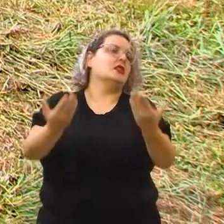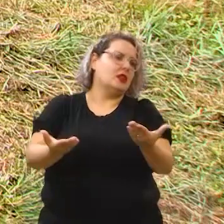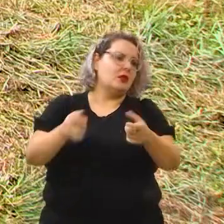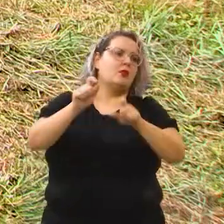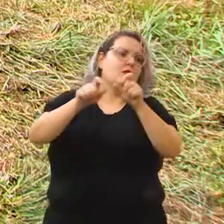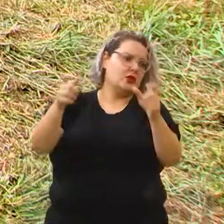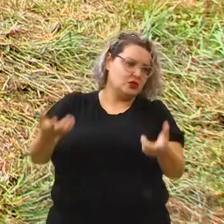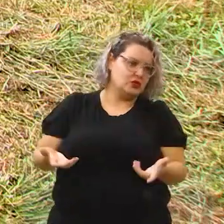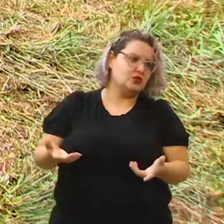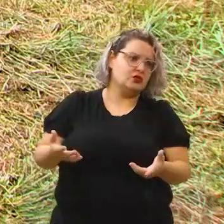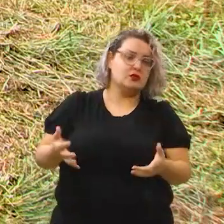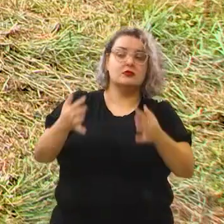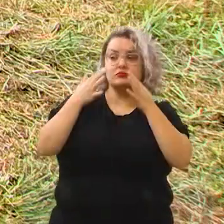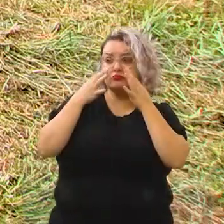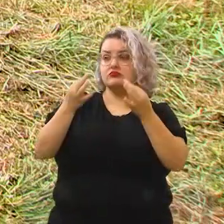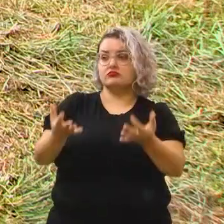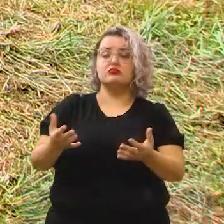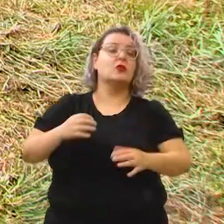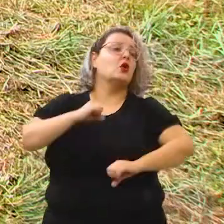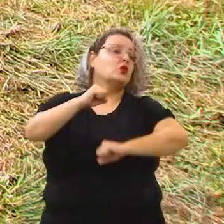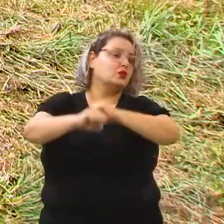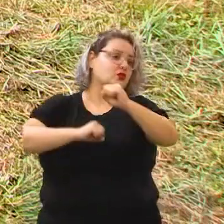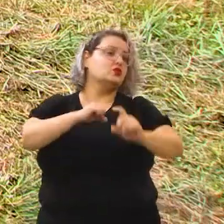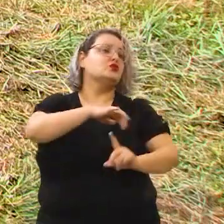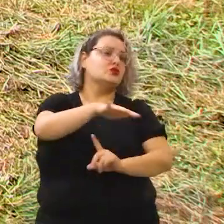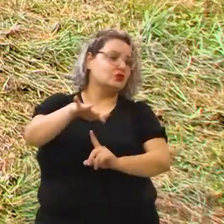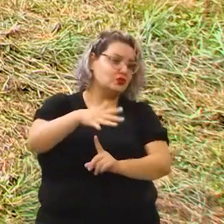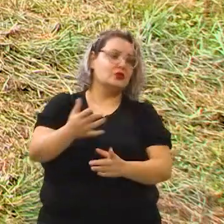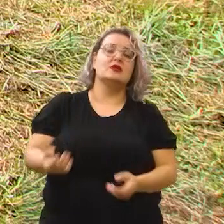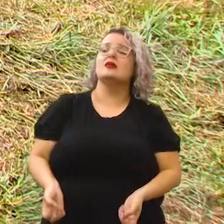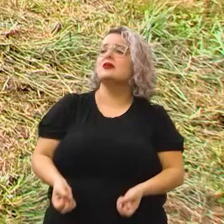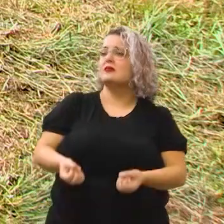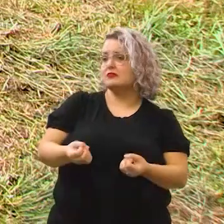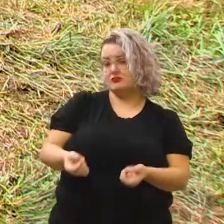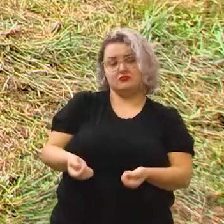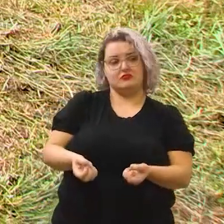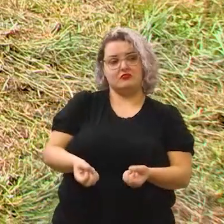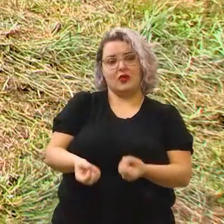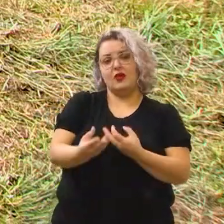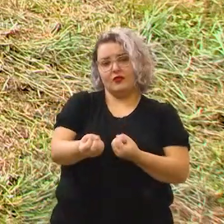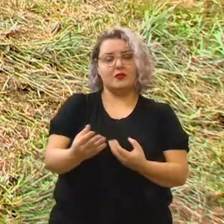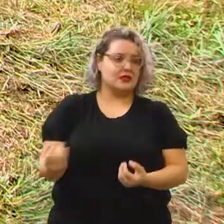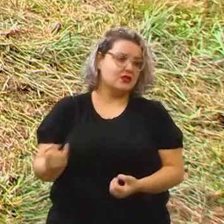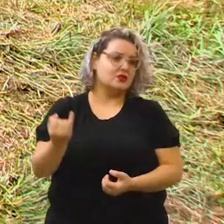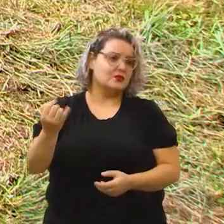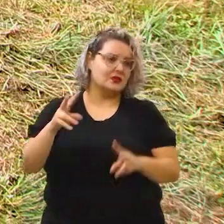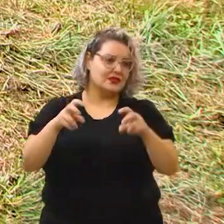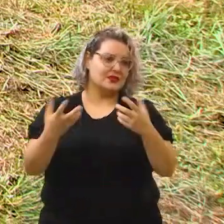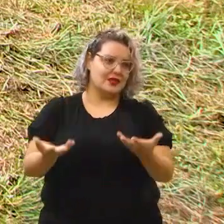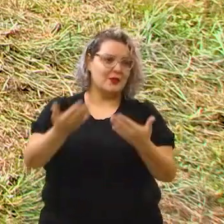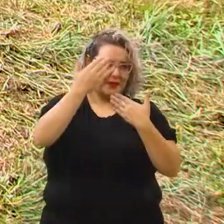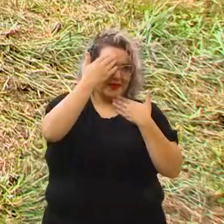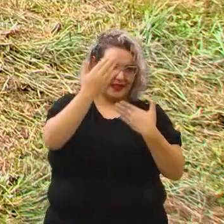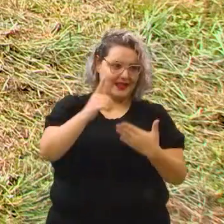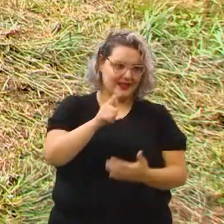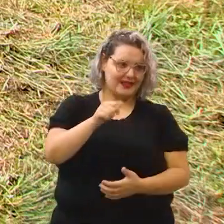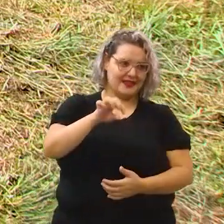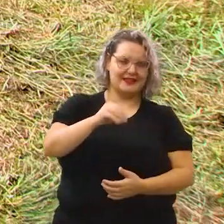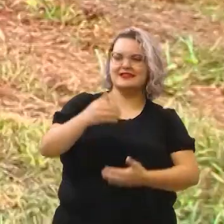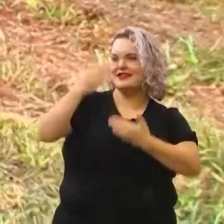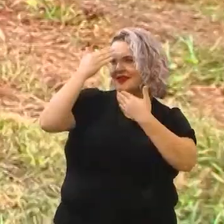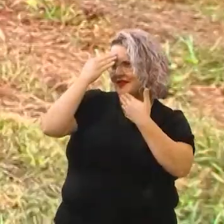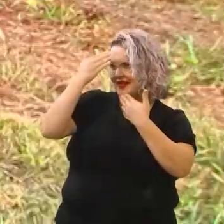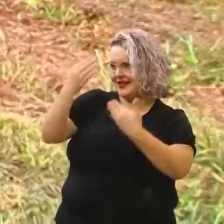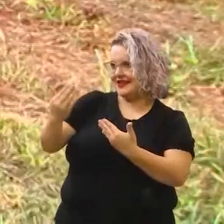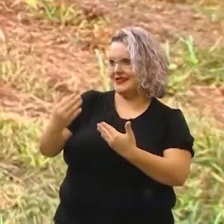Trouxe para a galera que está ligadinha aí no Giro Ambiental informações super importantes a respeito deste assunto. Muito obrigado,